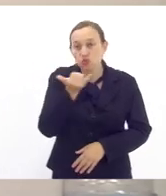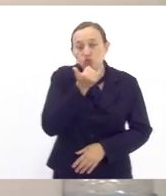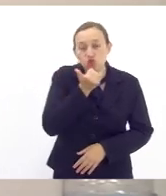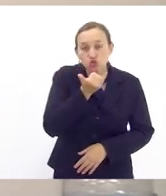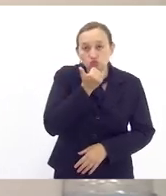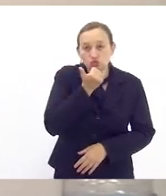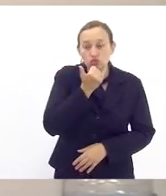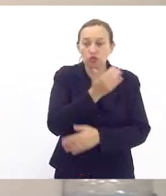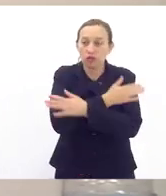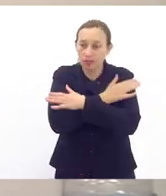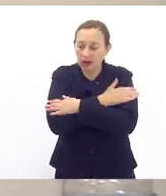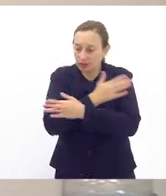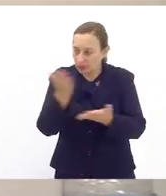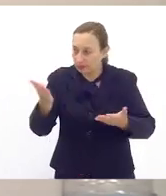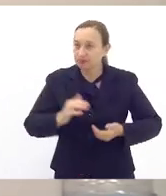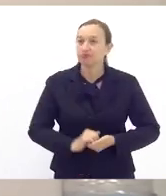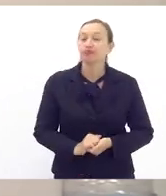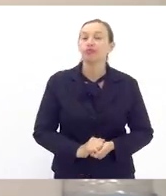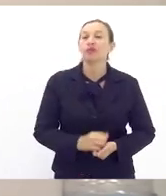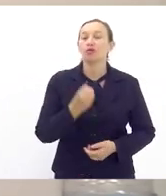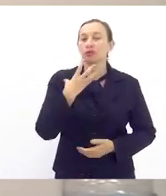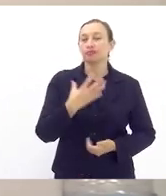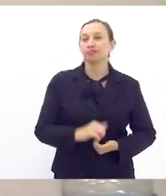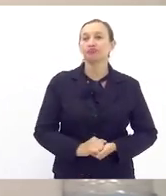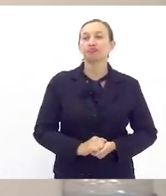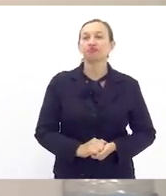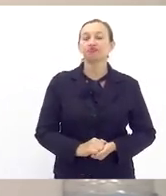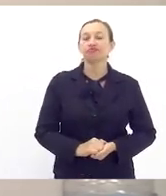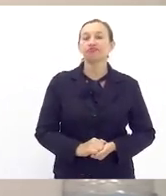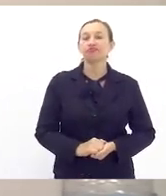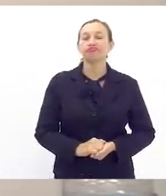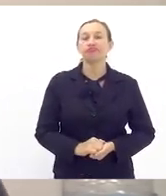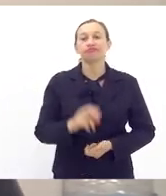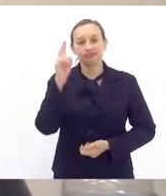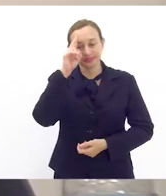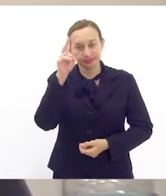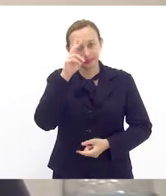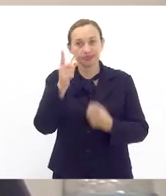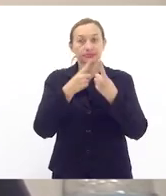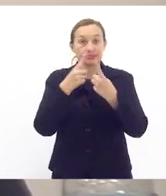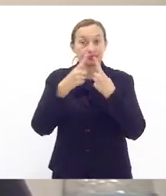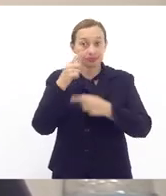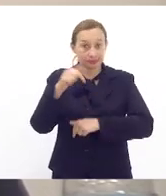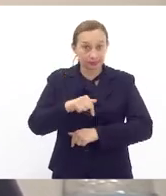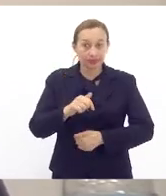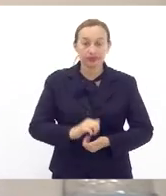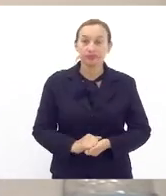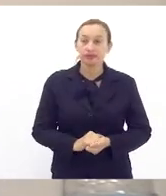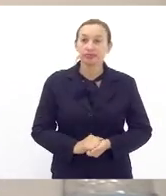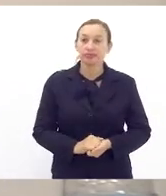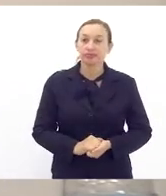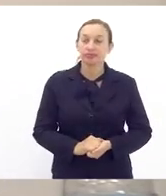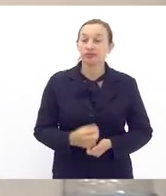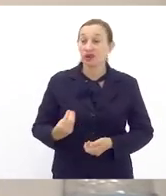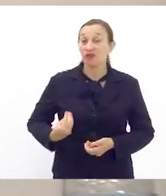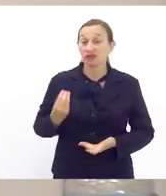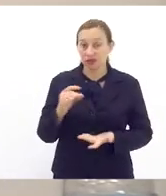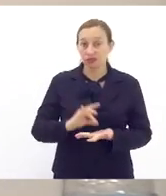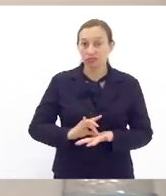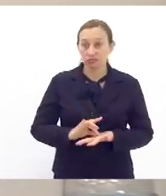o meu abraço bom é primeiro queria lembrar sobre o que a gente está discutindo aqui nós estamos discutindo sobre a vida real